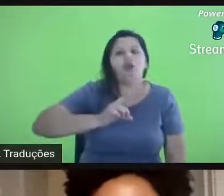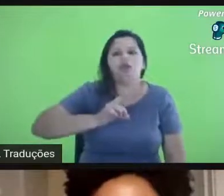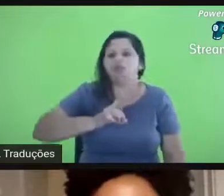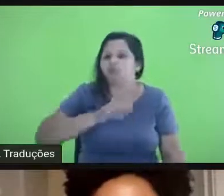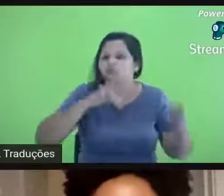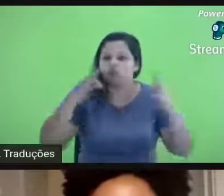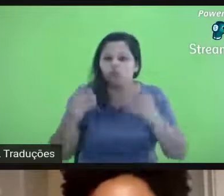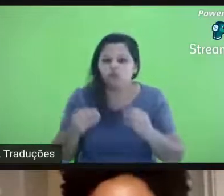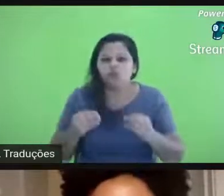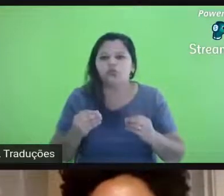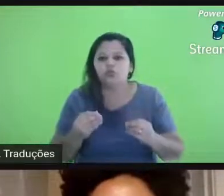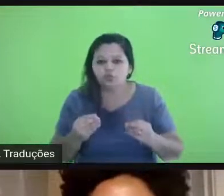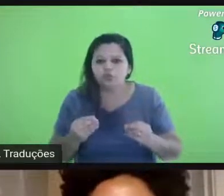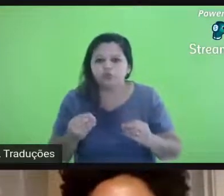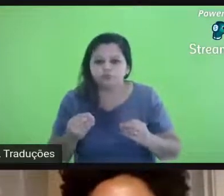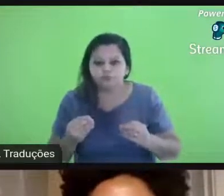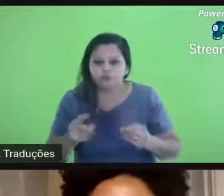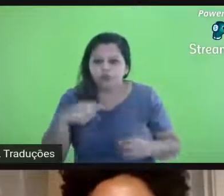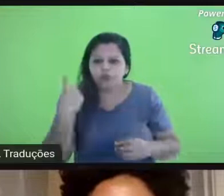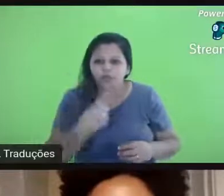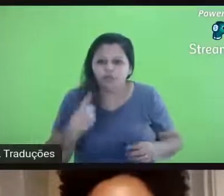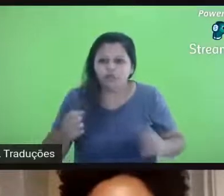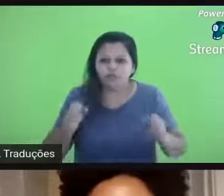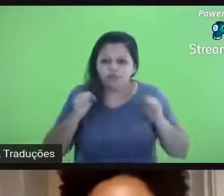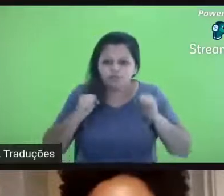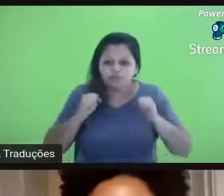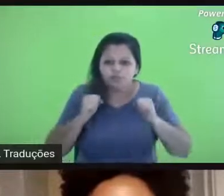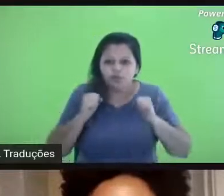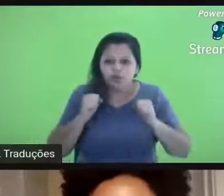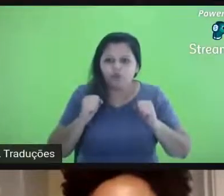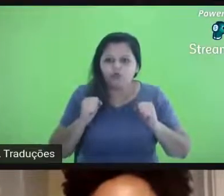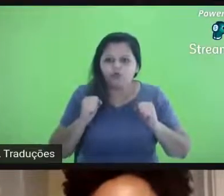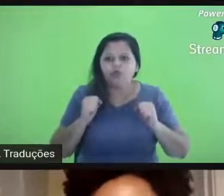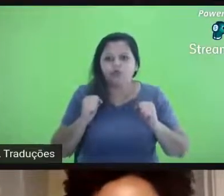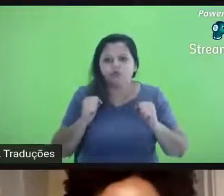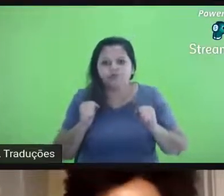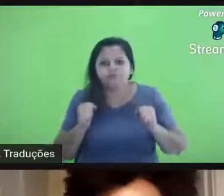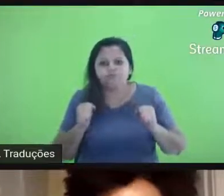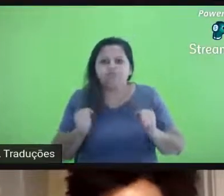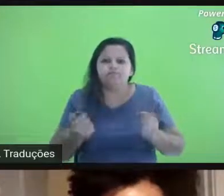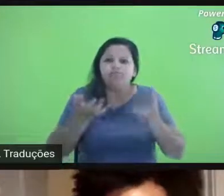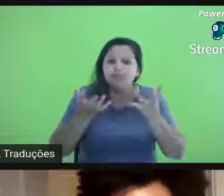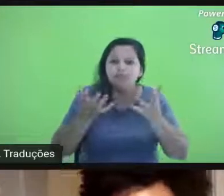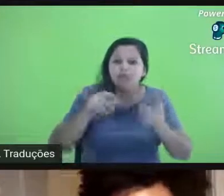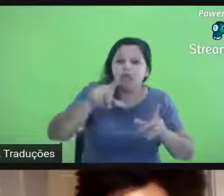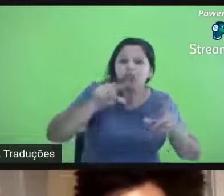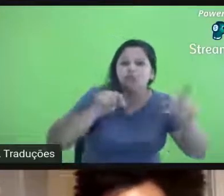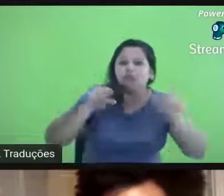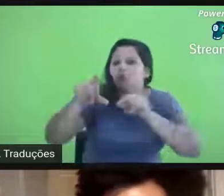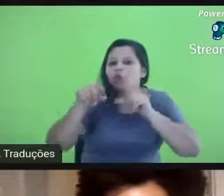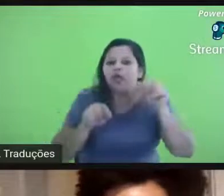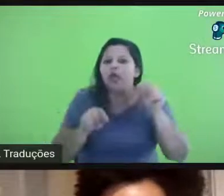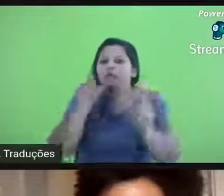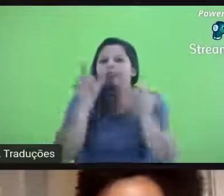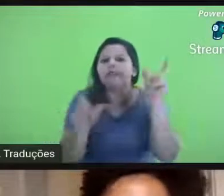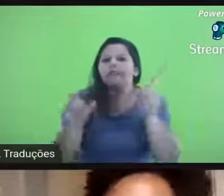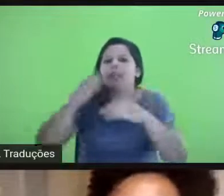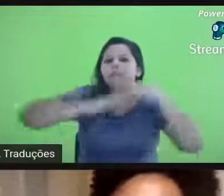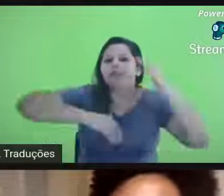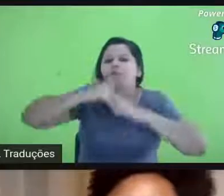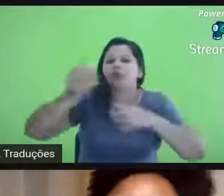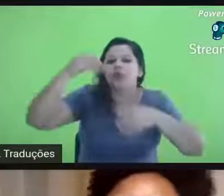de tudo que a gente pode fazer, que a gente, enfim, quiser escolher ser nesse mundo, né, e que a gente